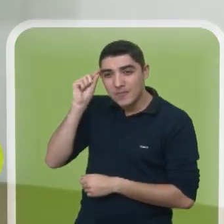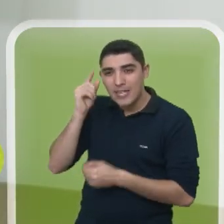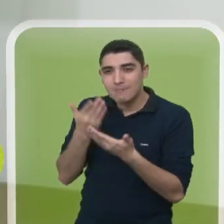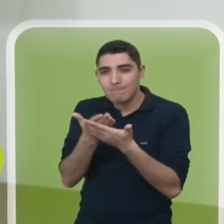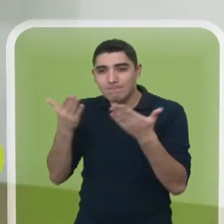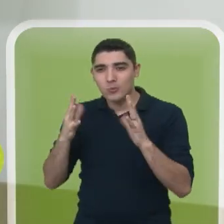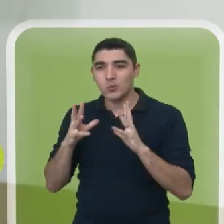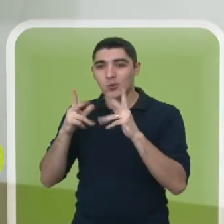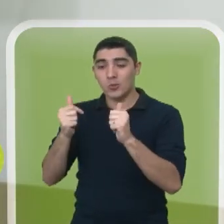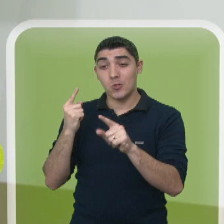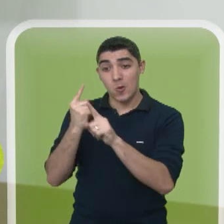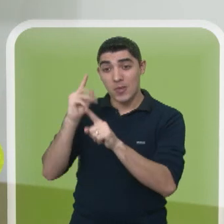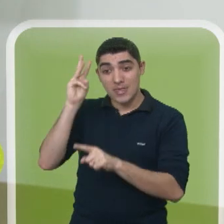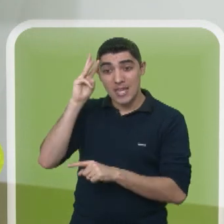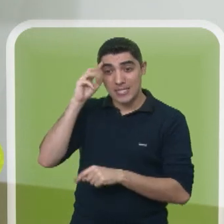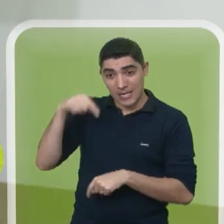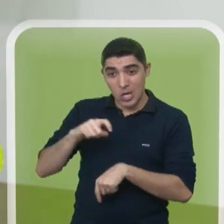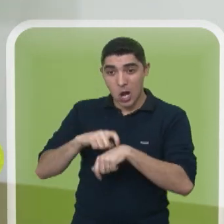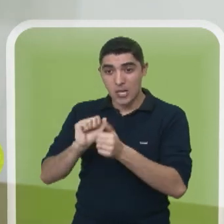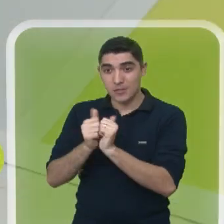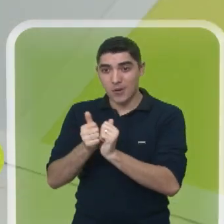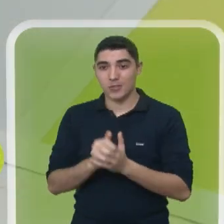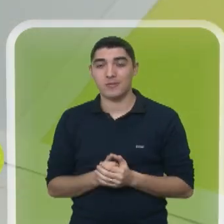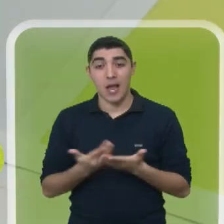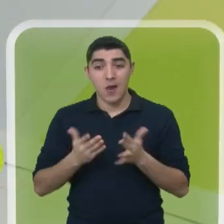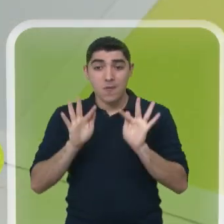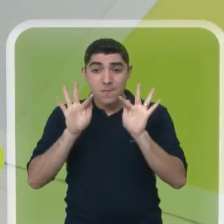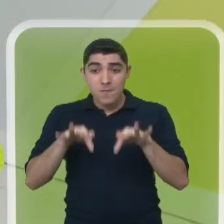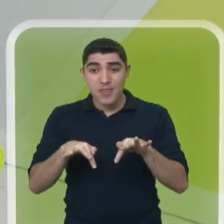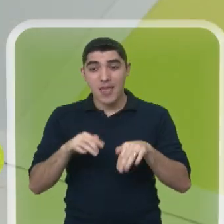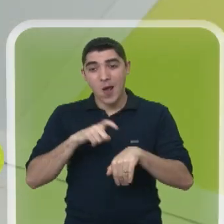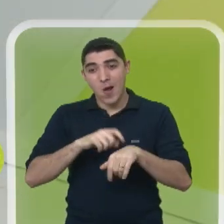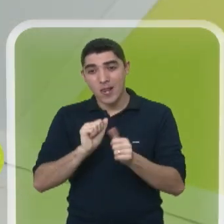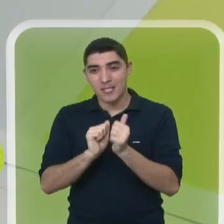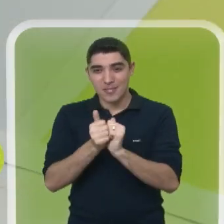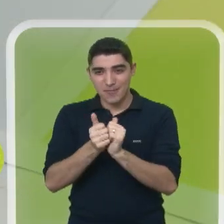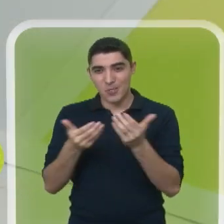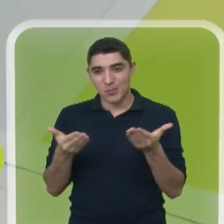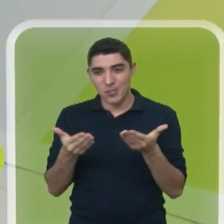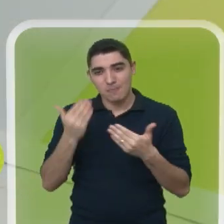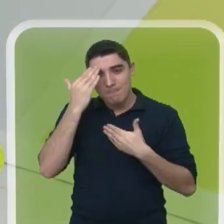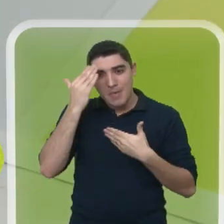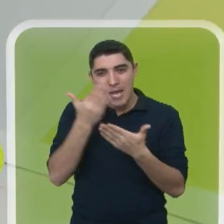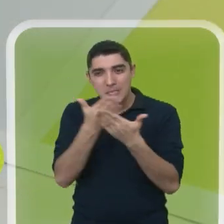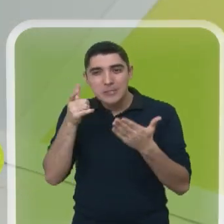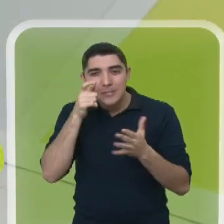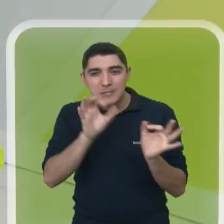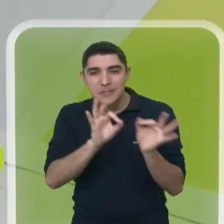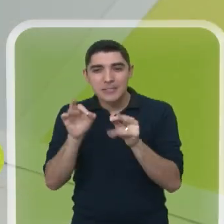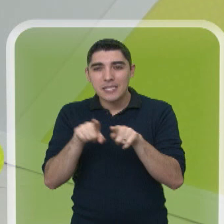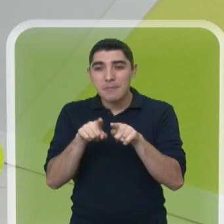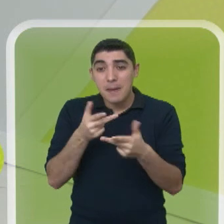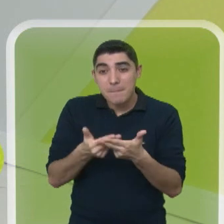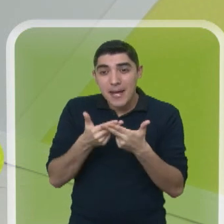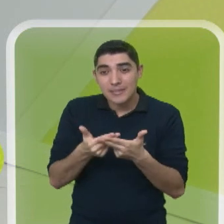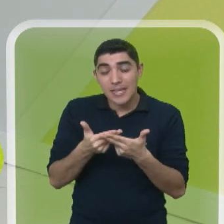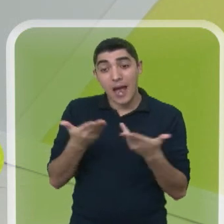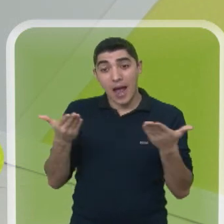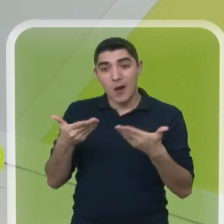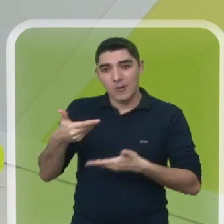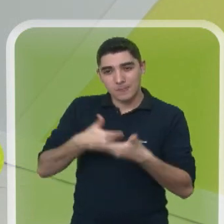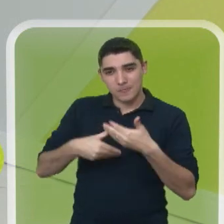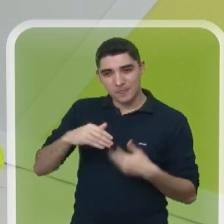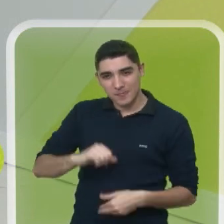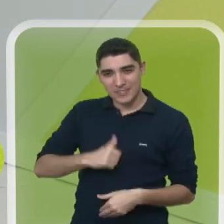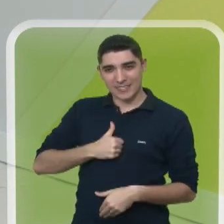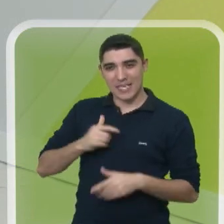mundo. Até terça-feira em mais um Hora do Esporte. Chegamos ao final do nosso Hora do Esporte de hoje, agradecendo a sua audiência, a sua paciência. Você fica agora com o De Bem